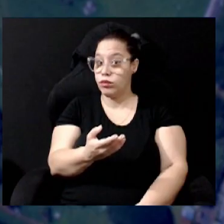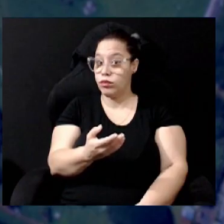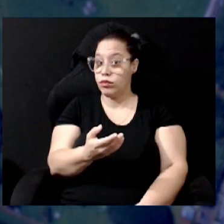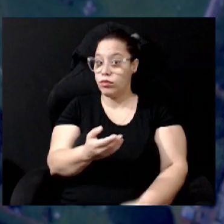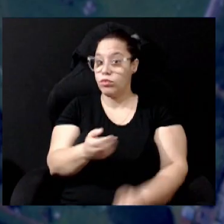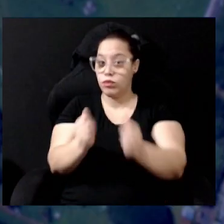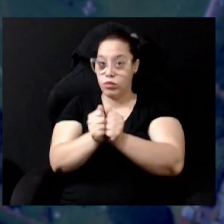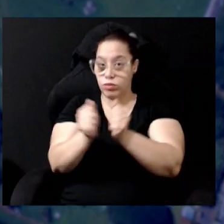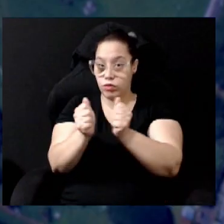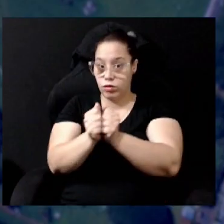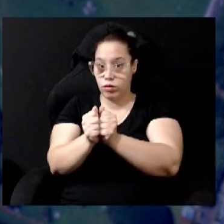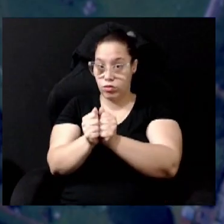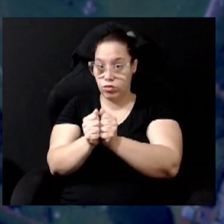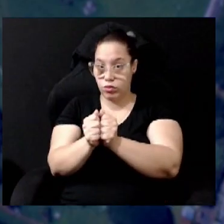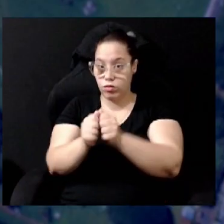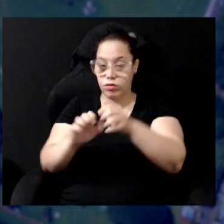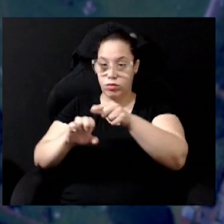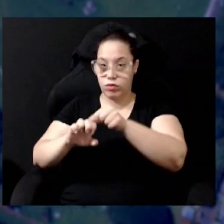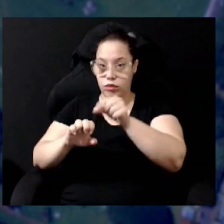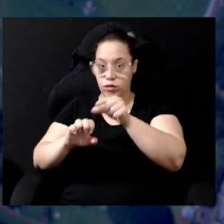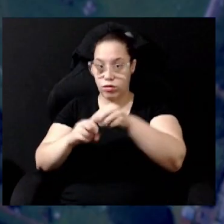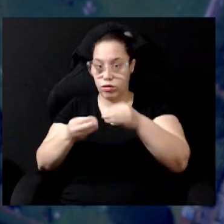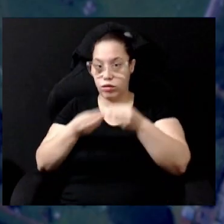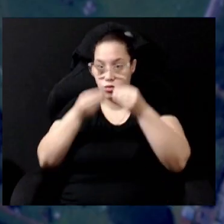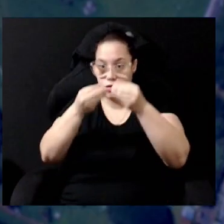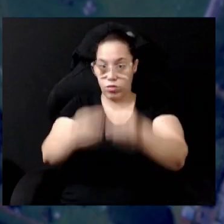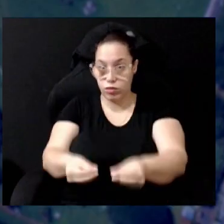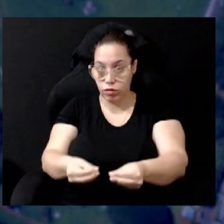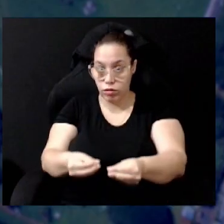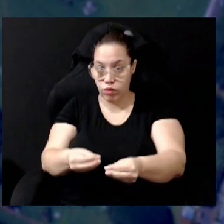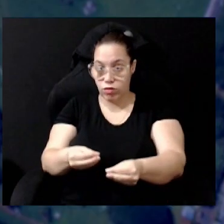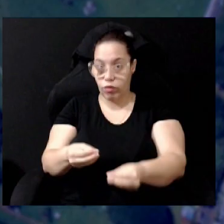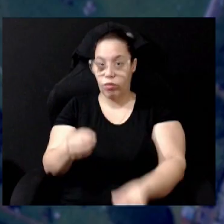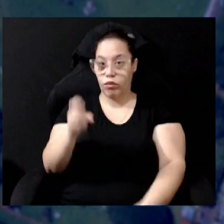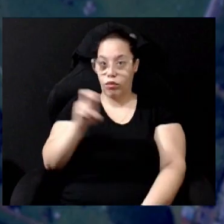esses empreendimentos entregam diretamente